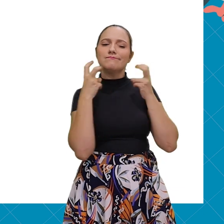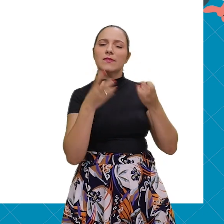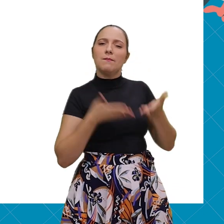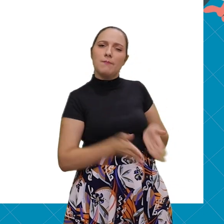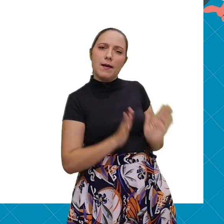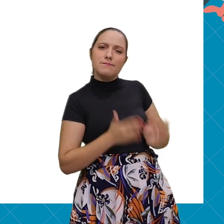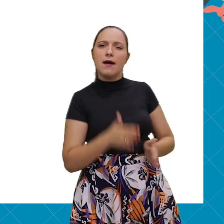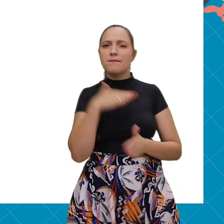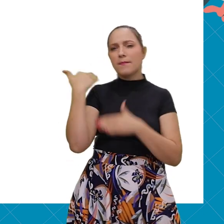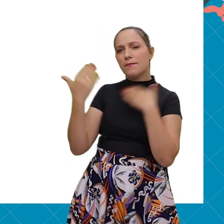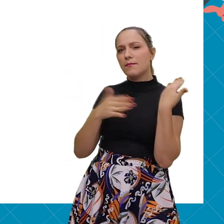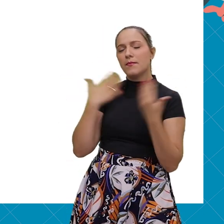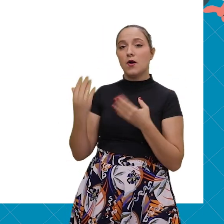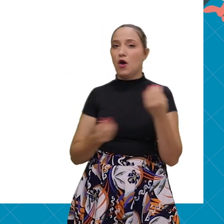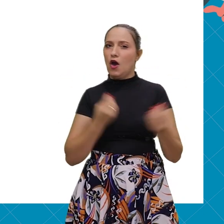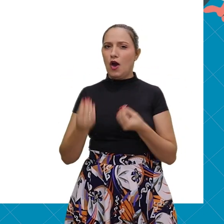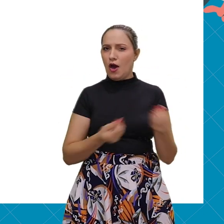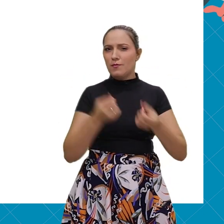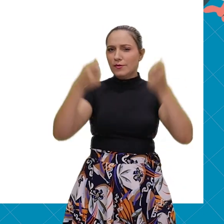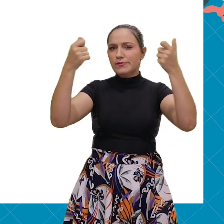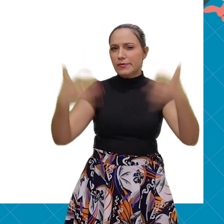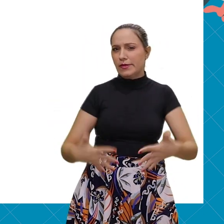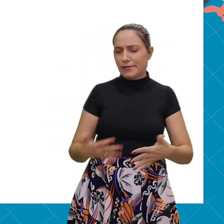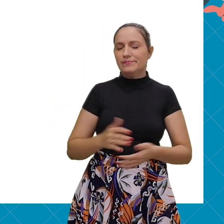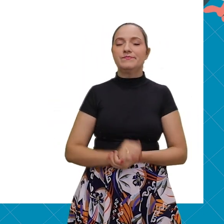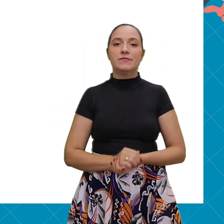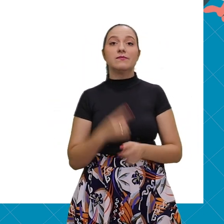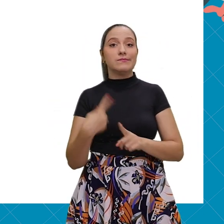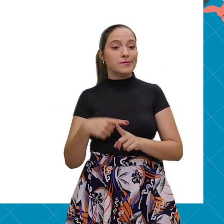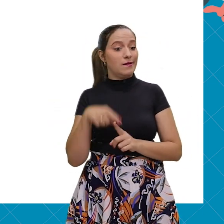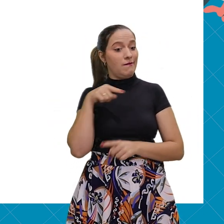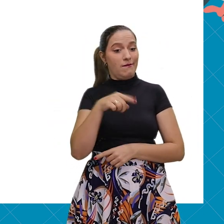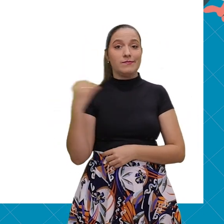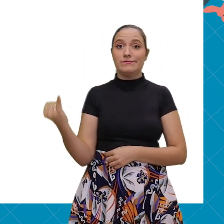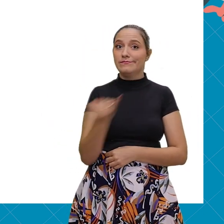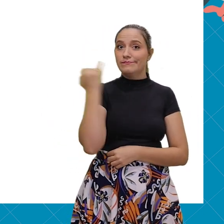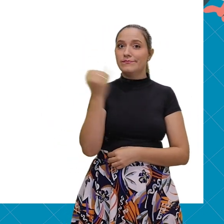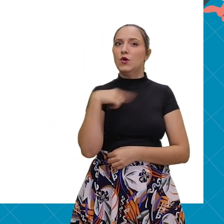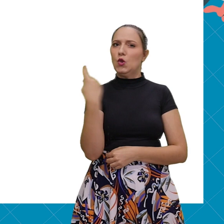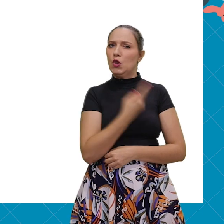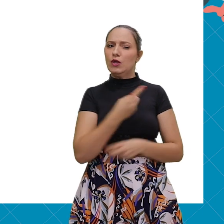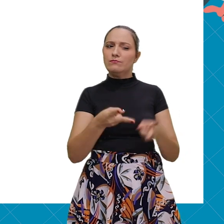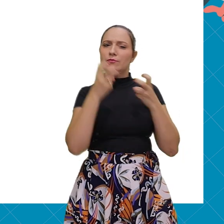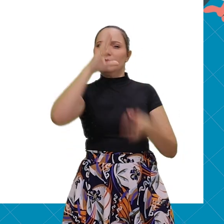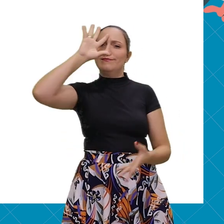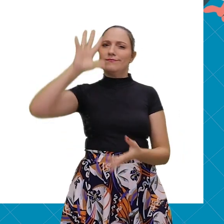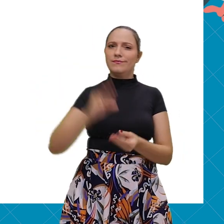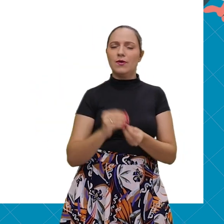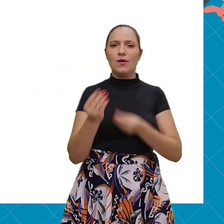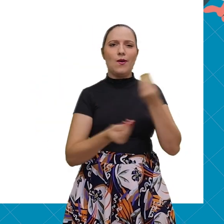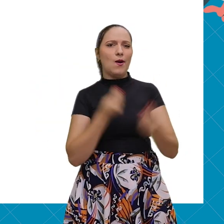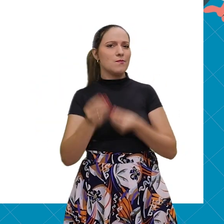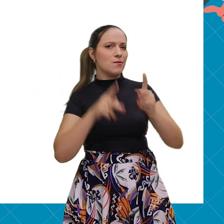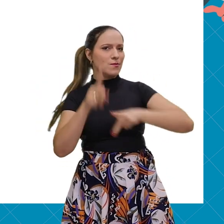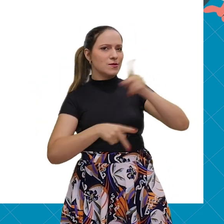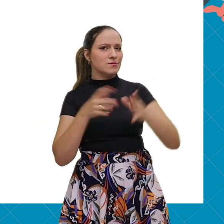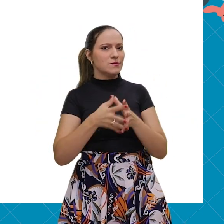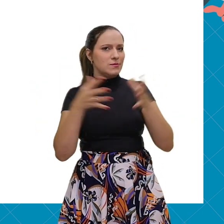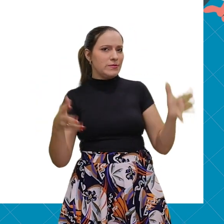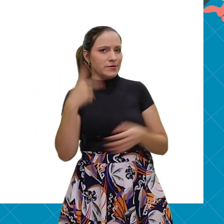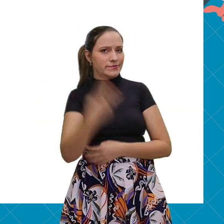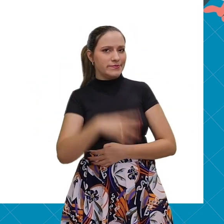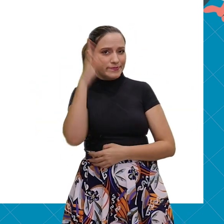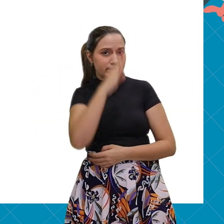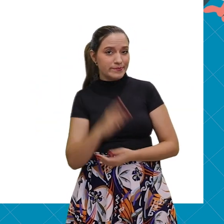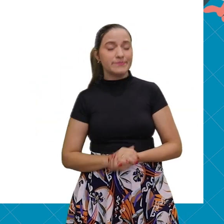e entendermos as taxas de natalidade e de mortalidade, pois elas são essenciais para a gente compreender o crescimento da população